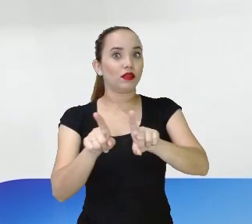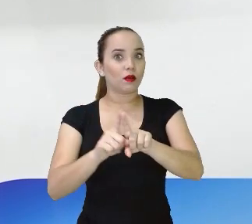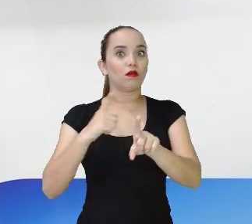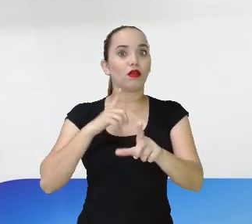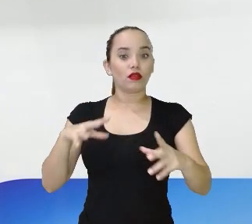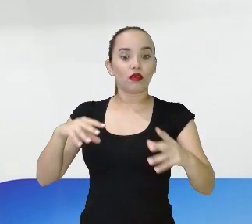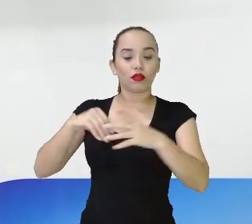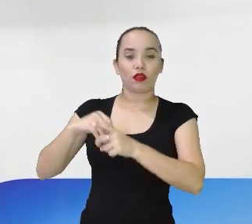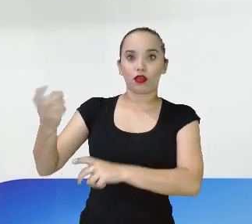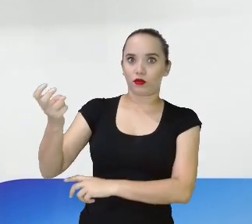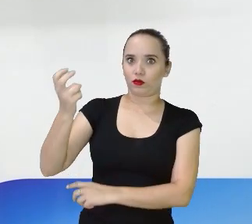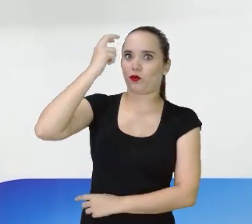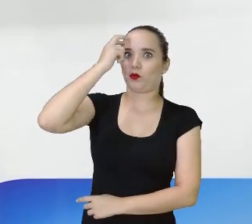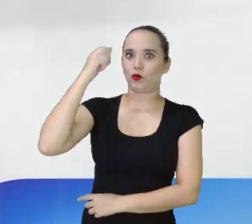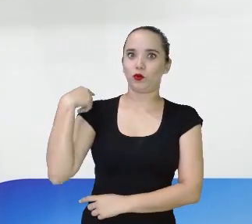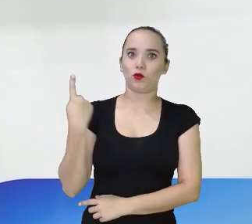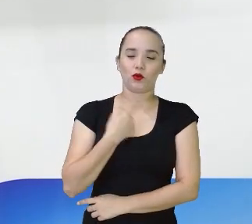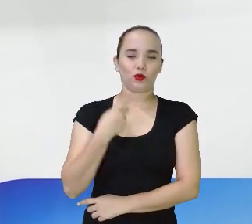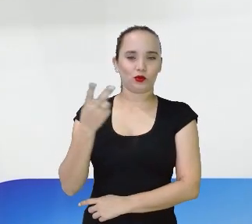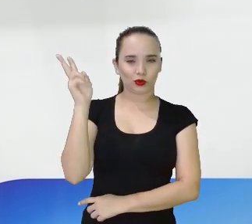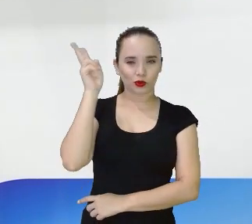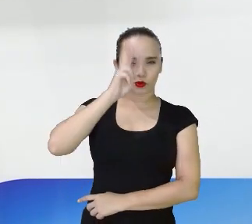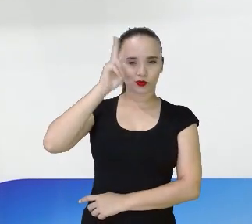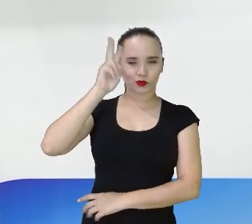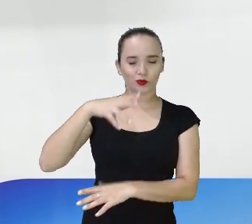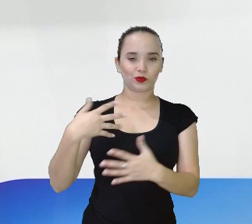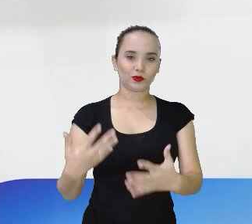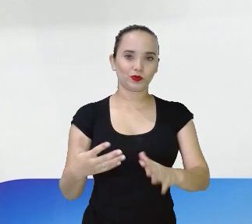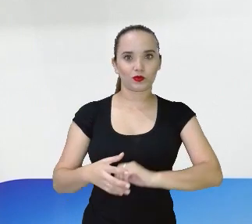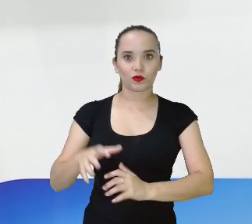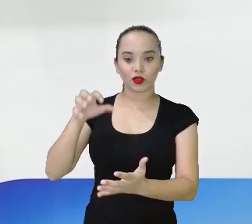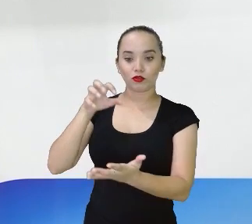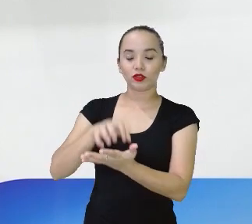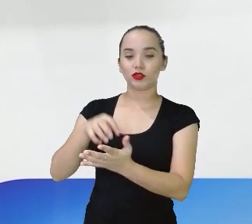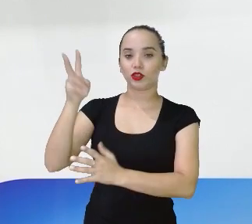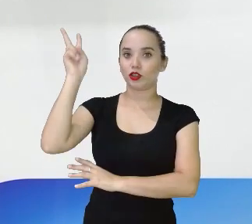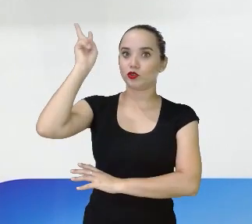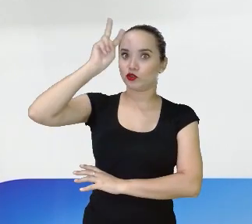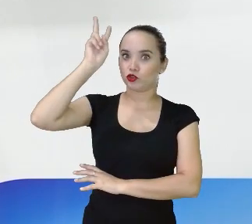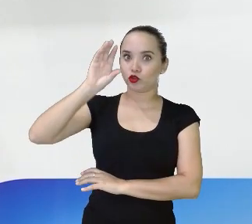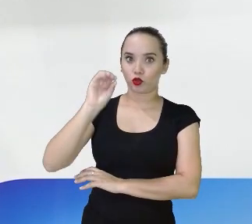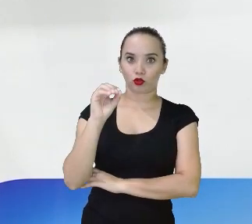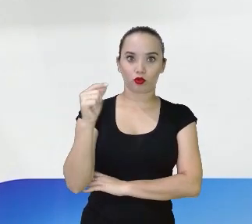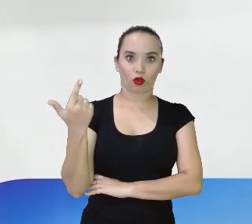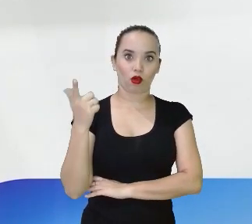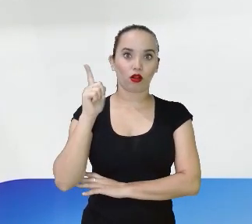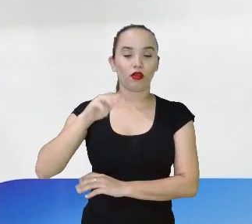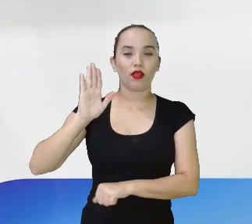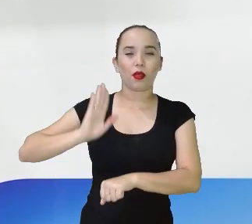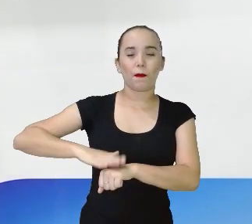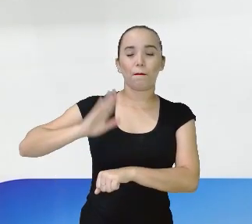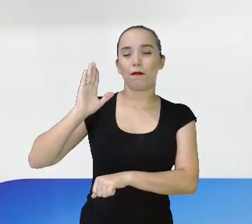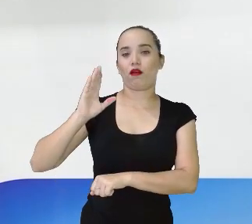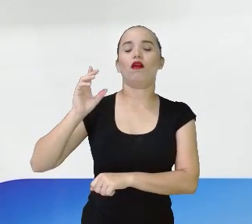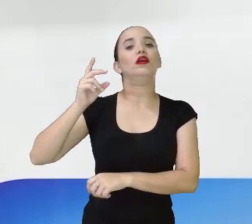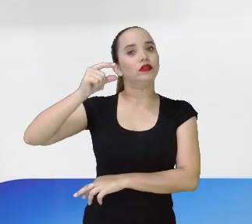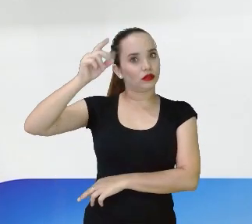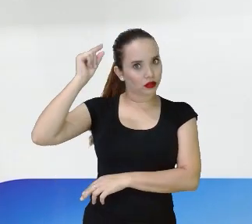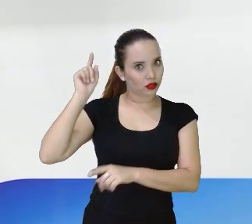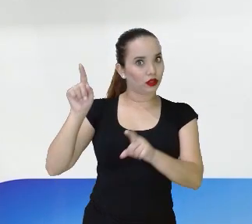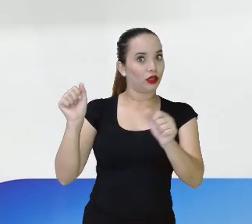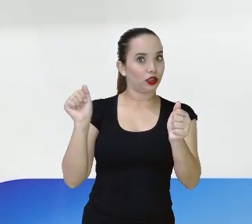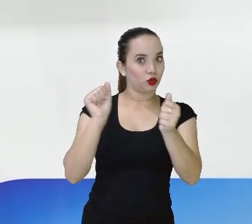assim, da nossa história. Então, o Centro Histórico de Olinda é uma das mais antigas cidades do Brasil, né,